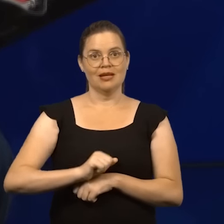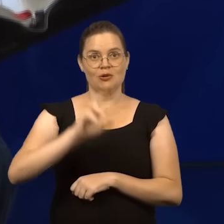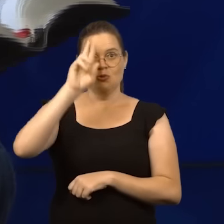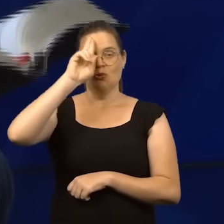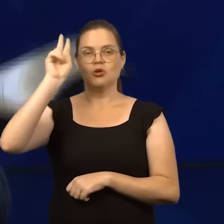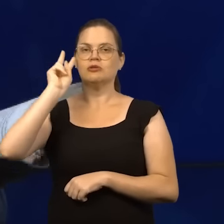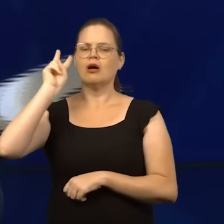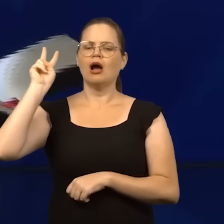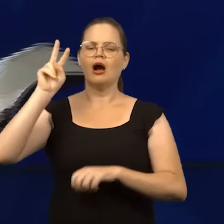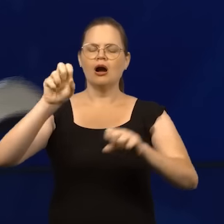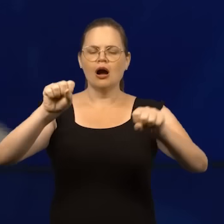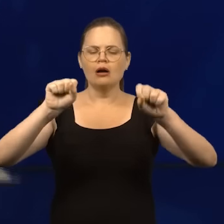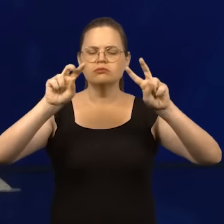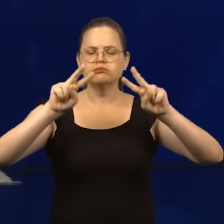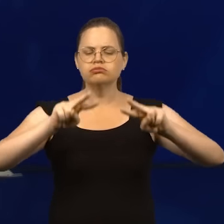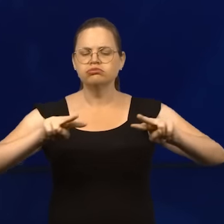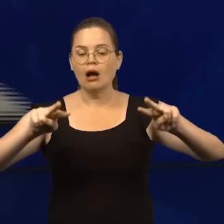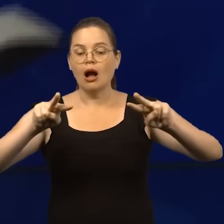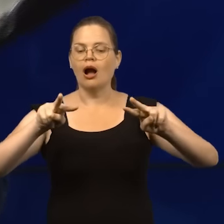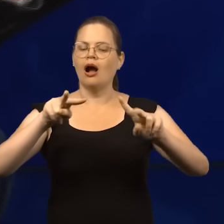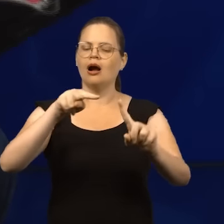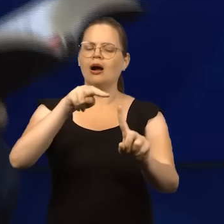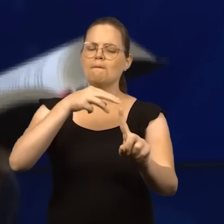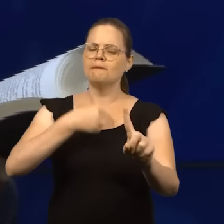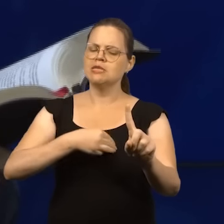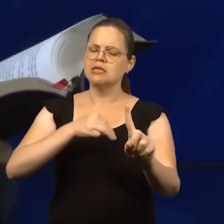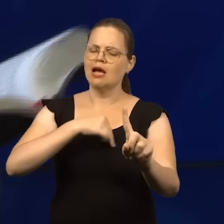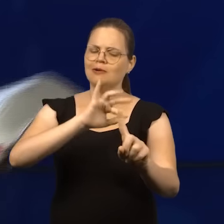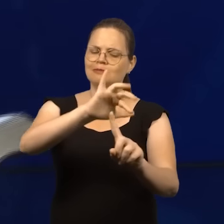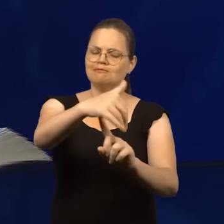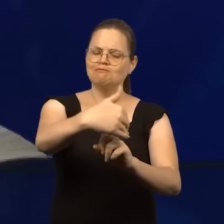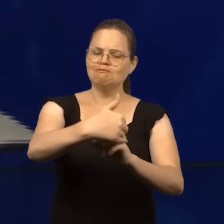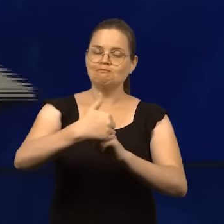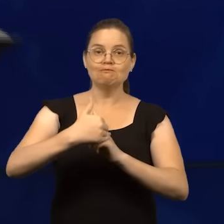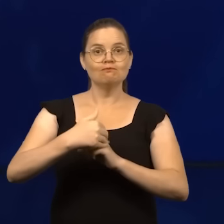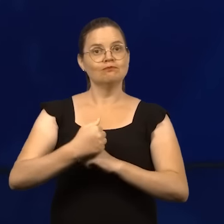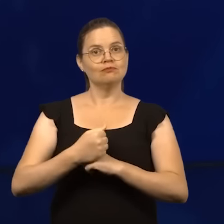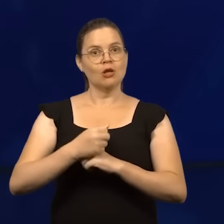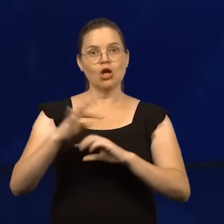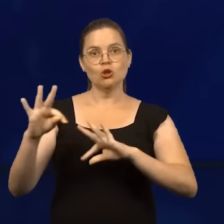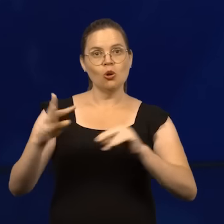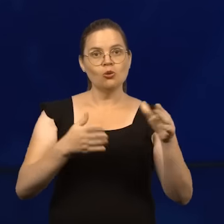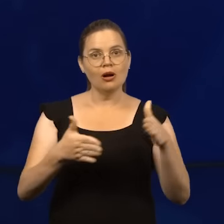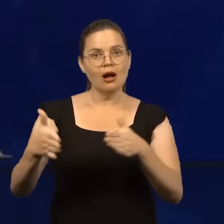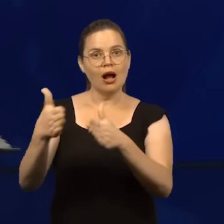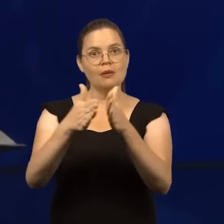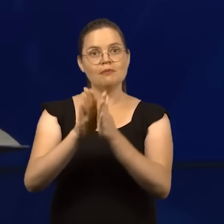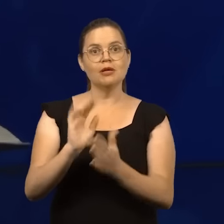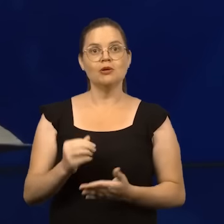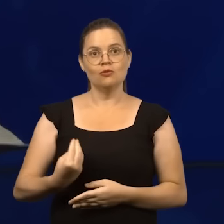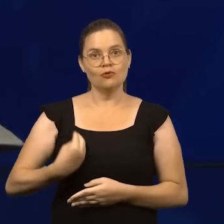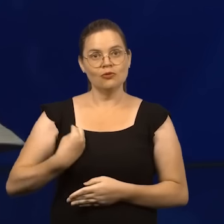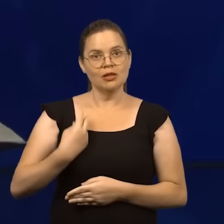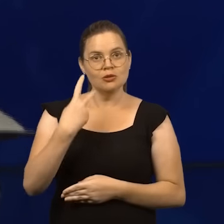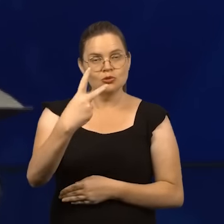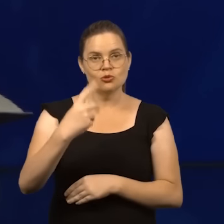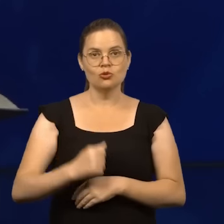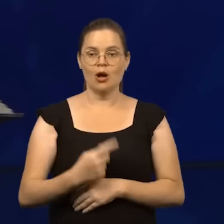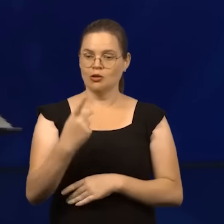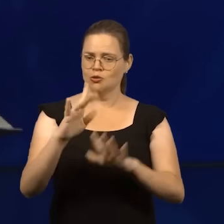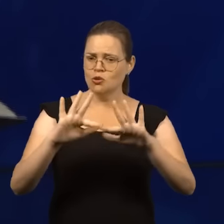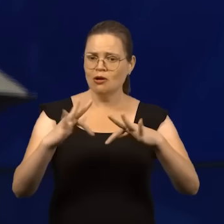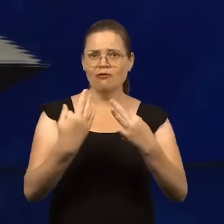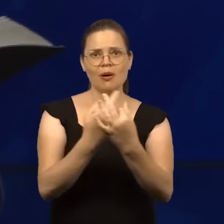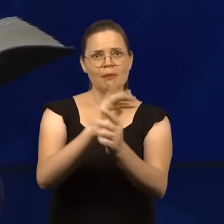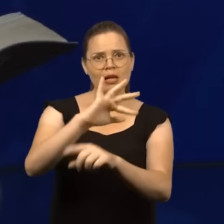olhar de misericórdia sobre a sua vida. Ele guardou os seus passos, ele livrou a sua casa. E